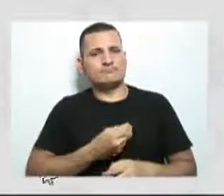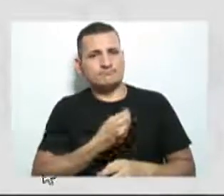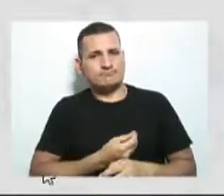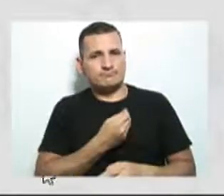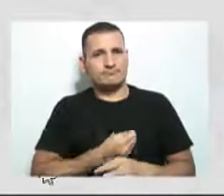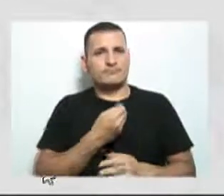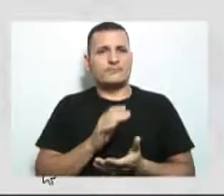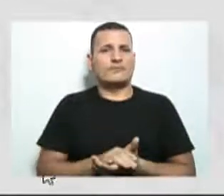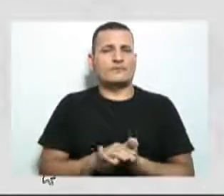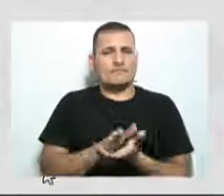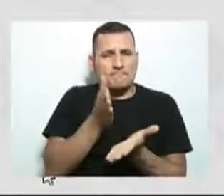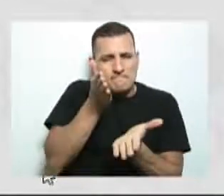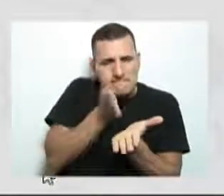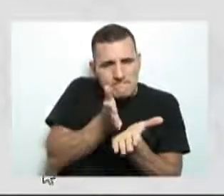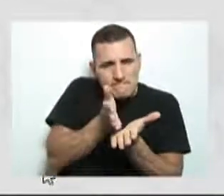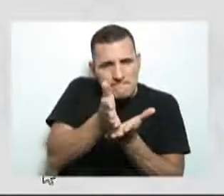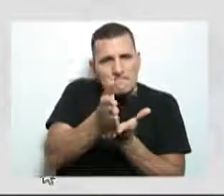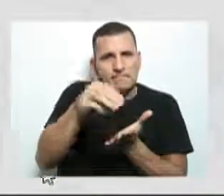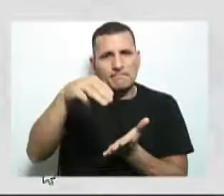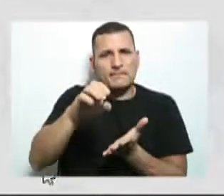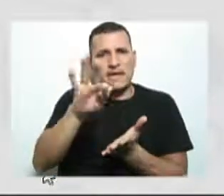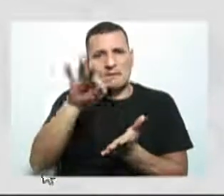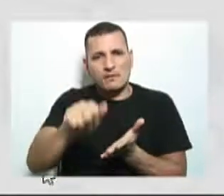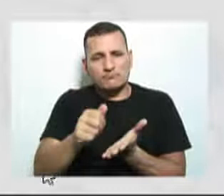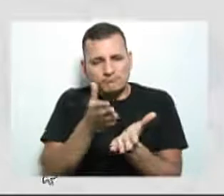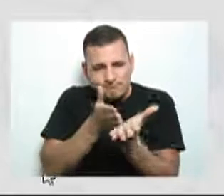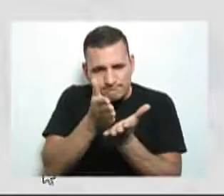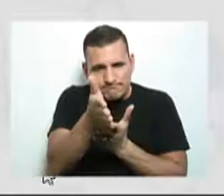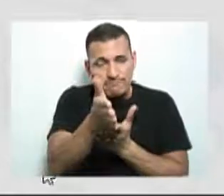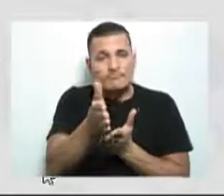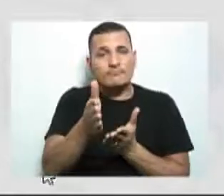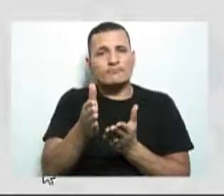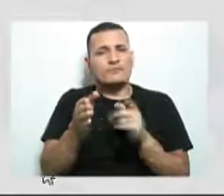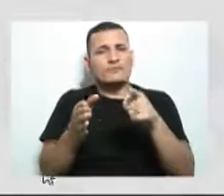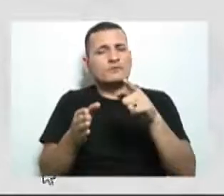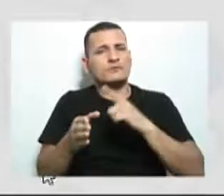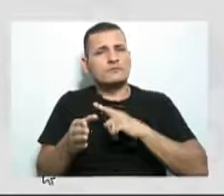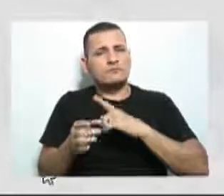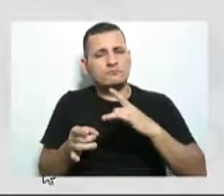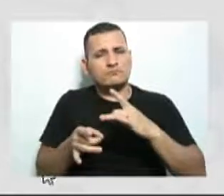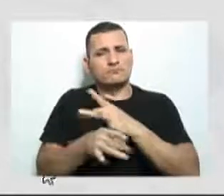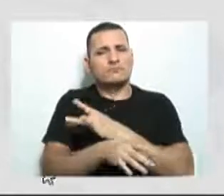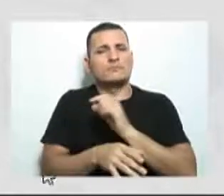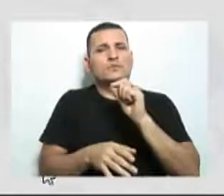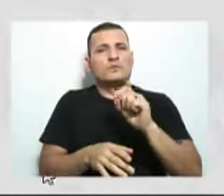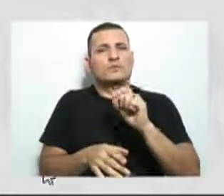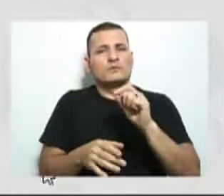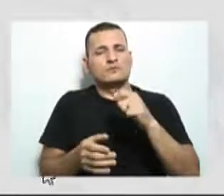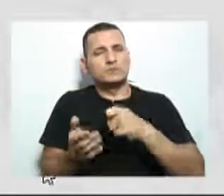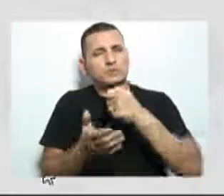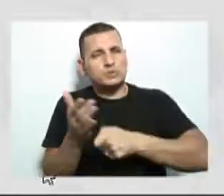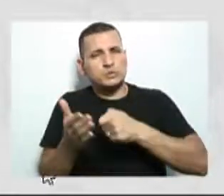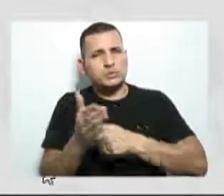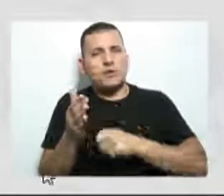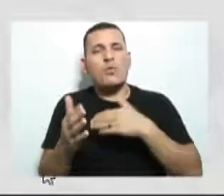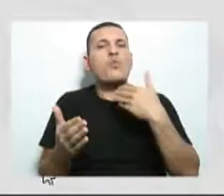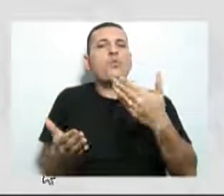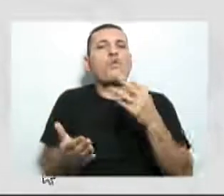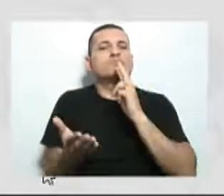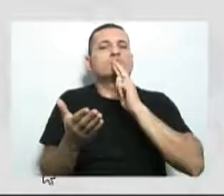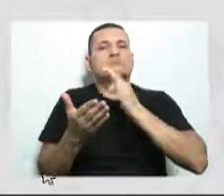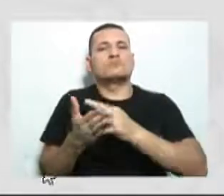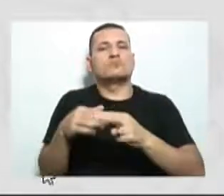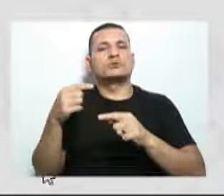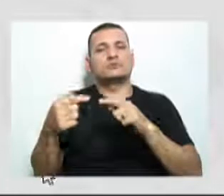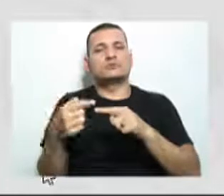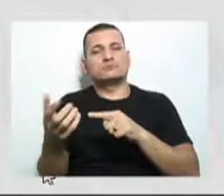metas. Você estará apto a lutar pelos resultados que deseja atingir. Mas só se